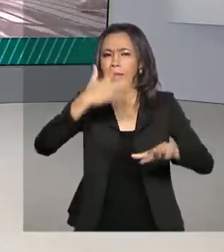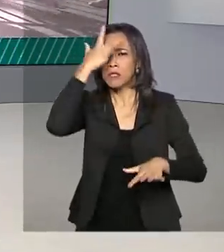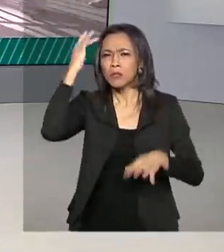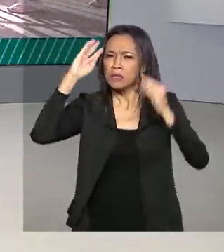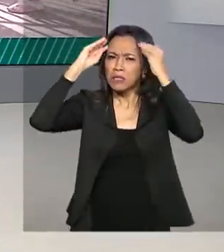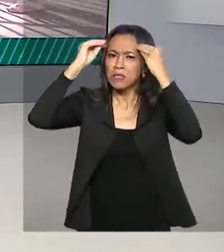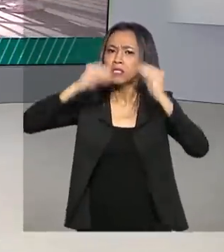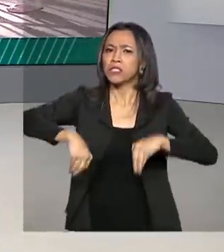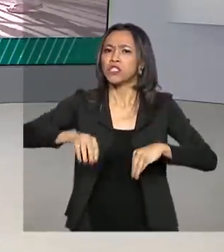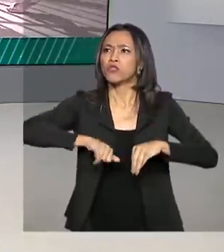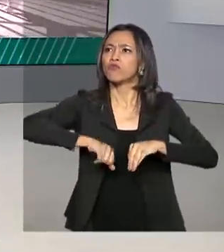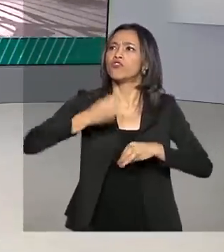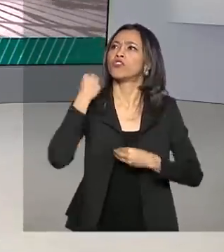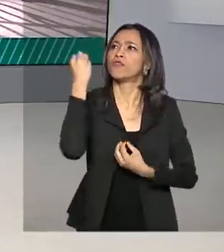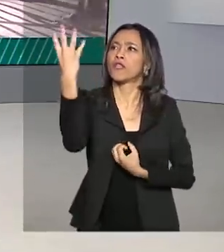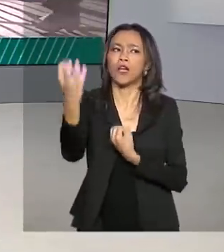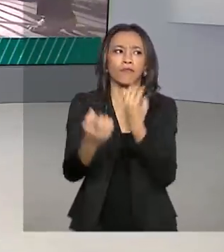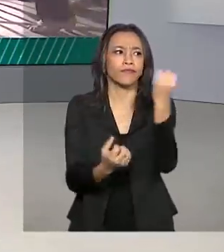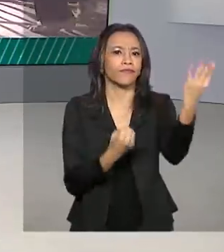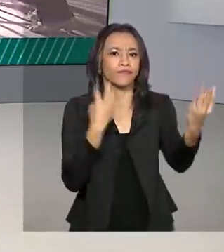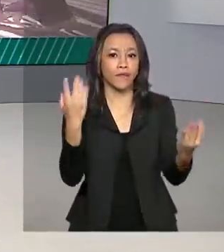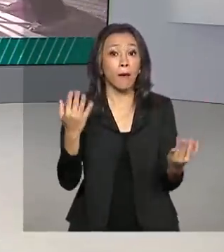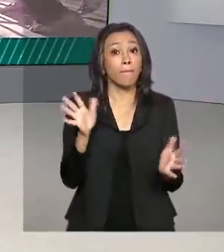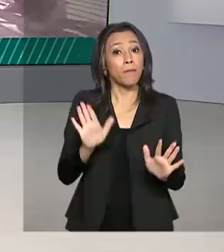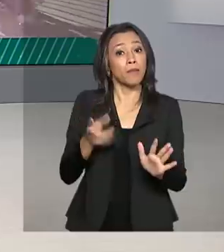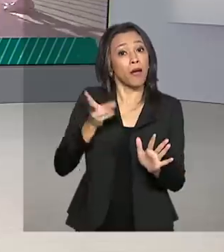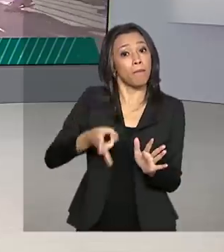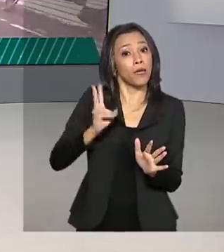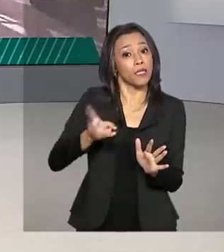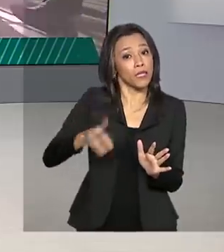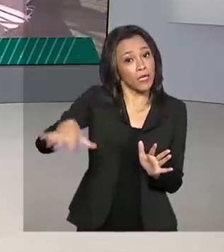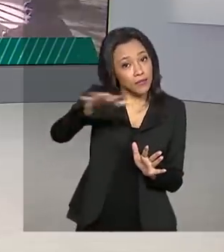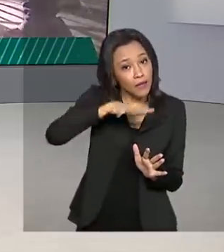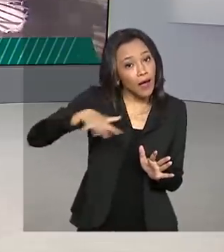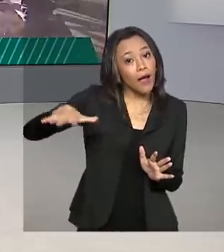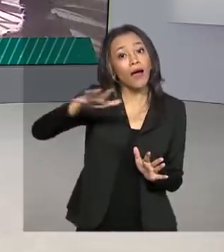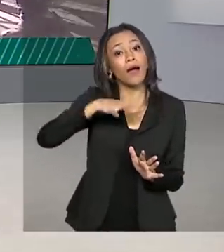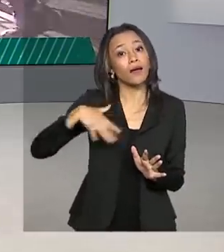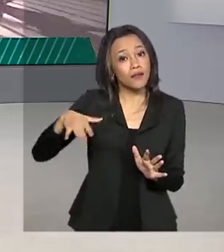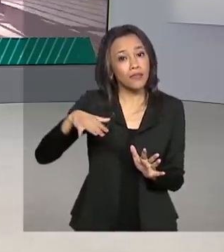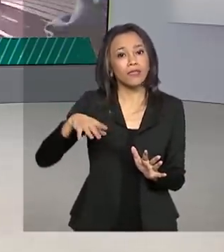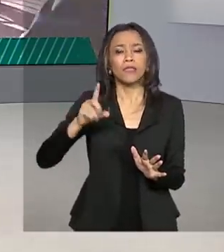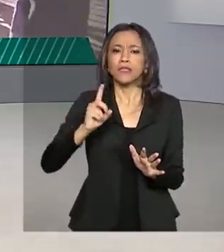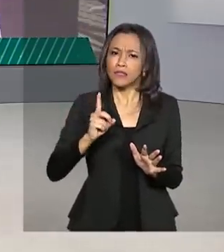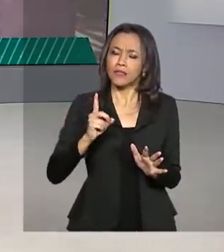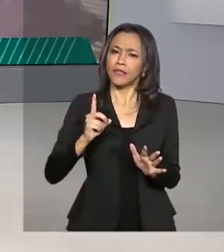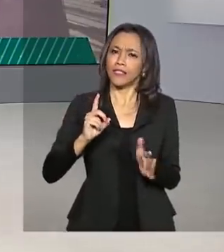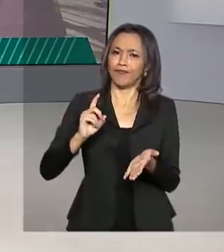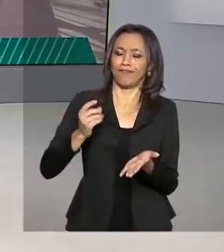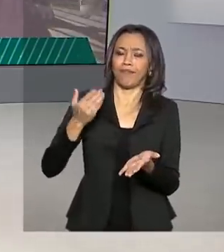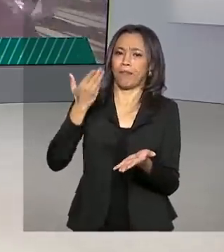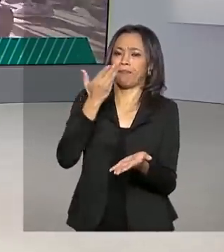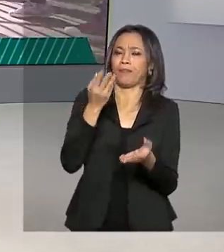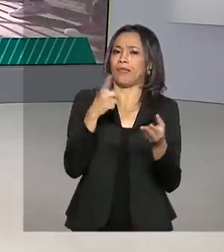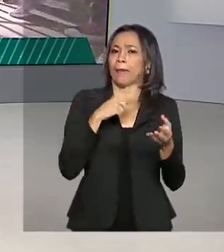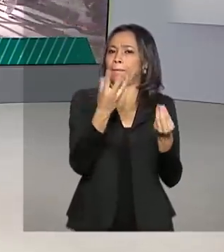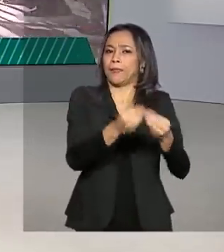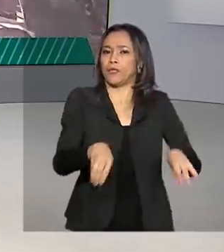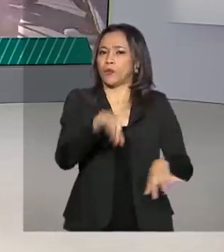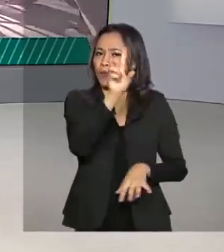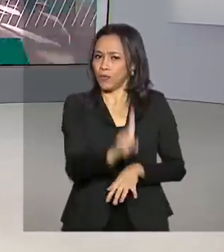viajar. E para manter o funcionamento dos serviços do setor aéreo sem abrir mão dos direitos dos passageiros,